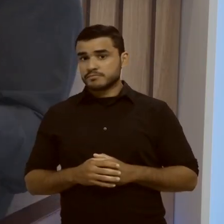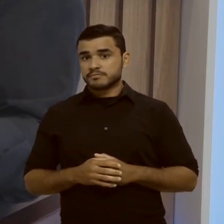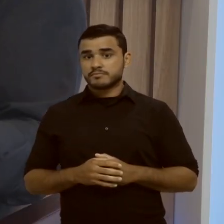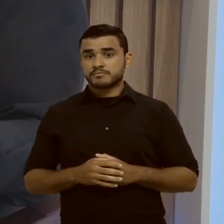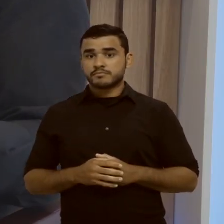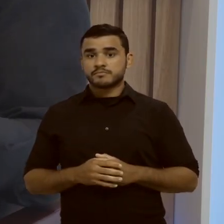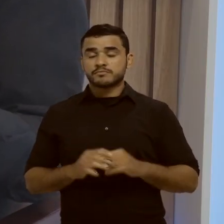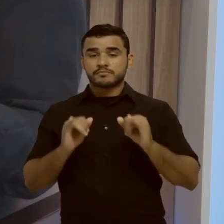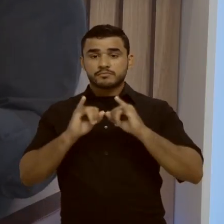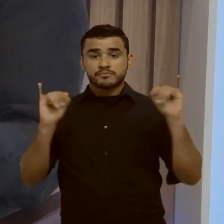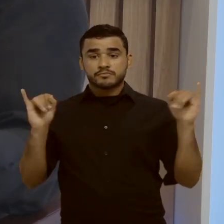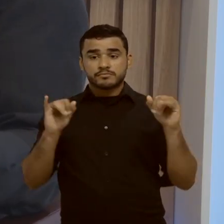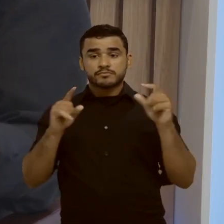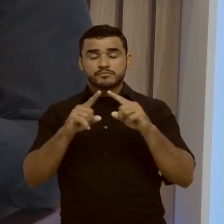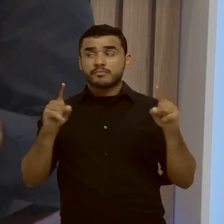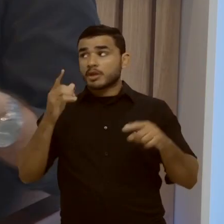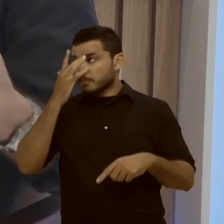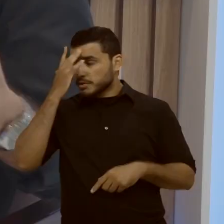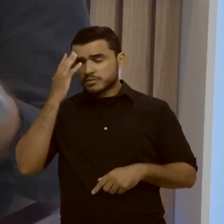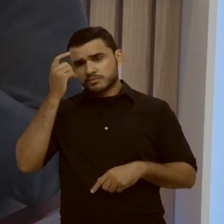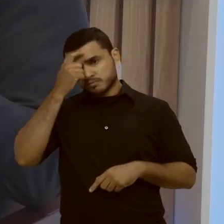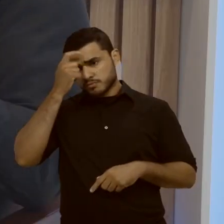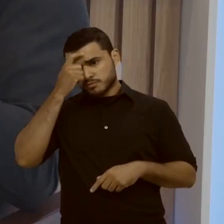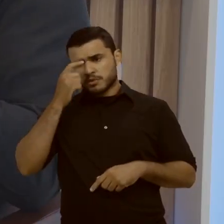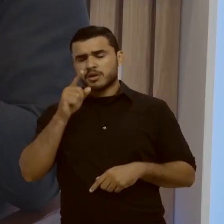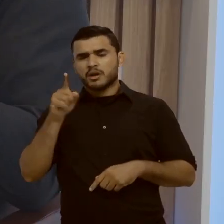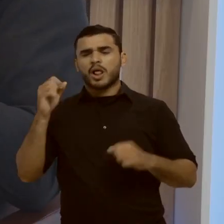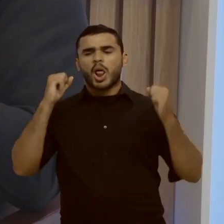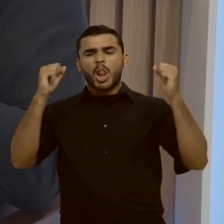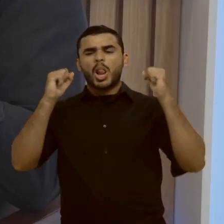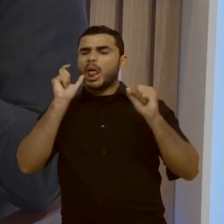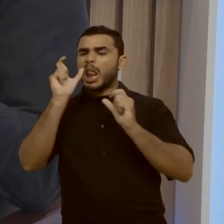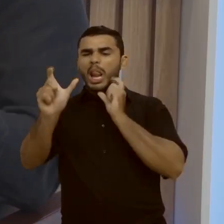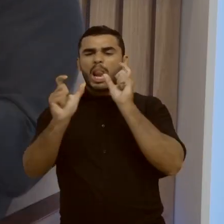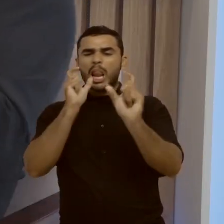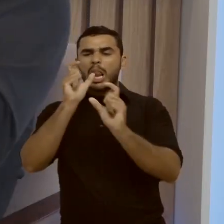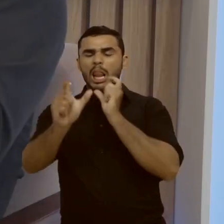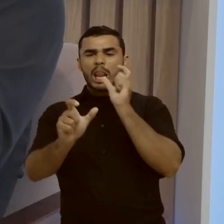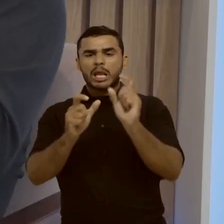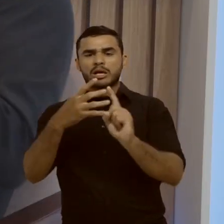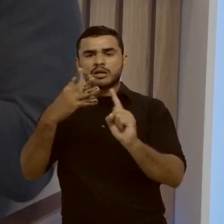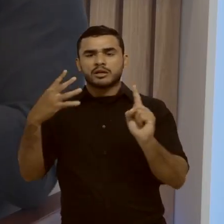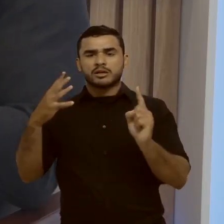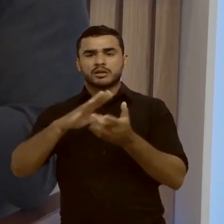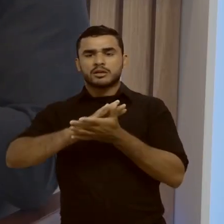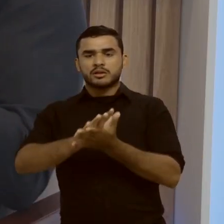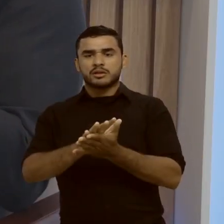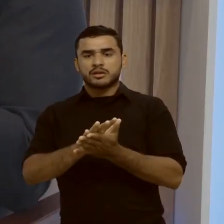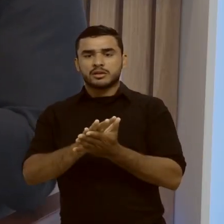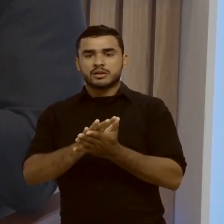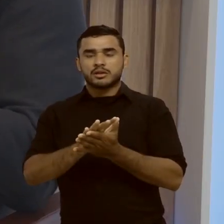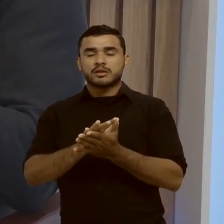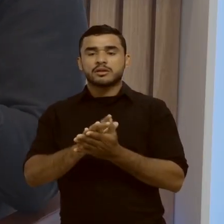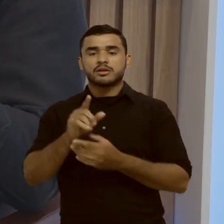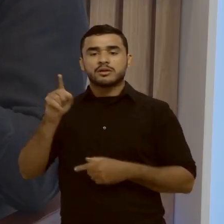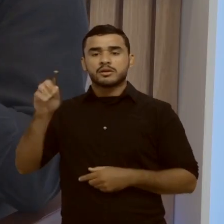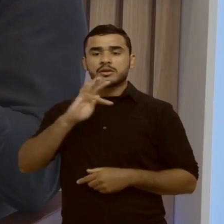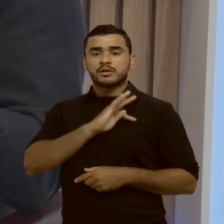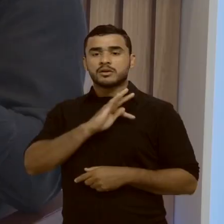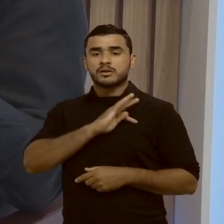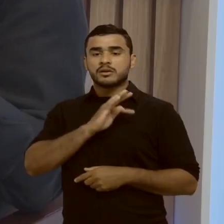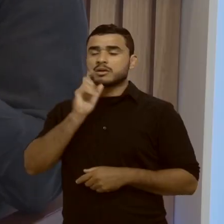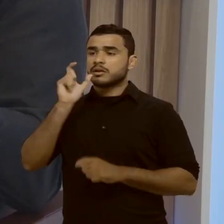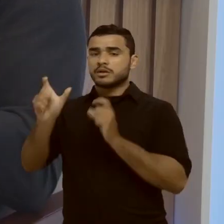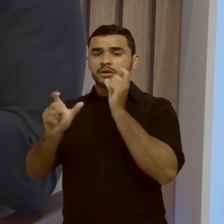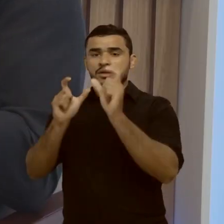o aviso, né? Fica o alerta para esses torcedores que chamou o técnico do adversário com